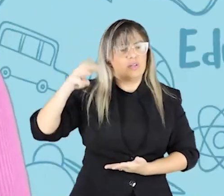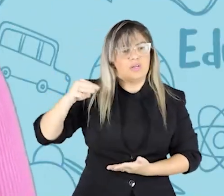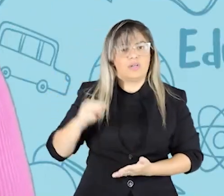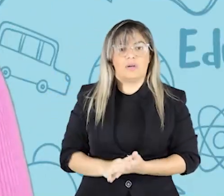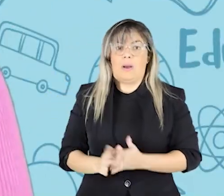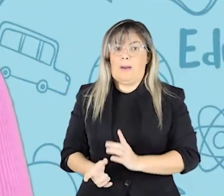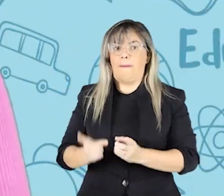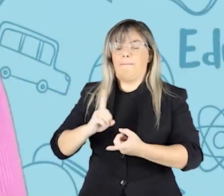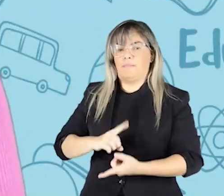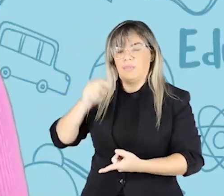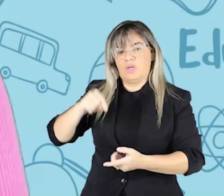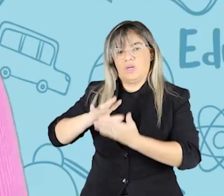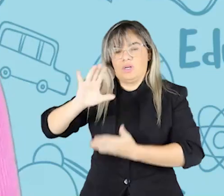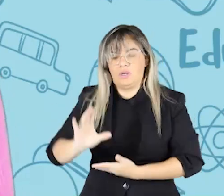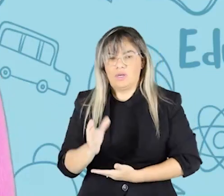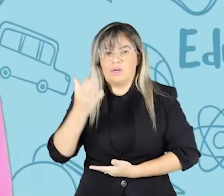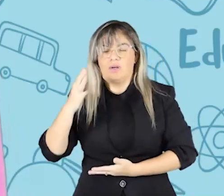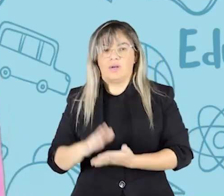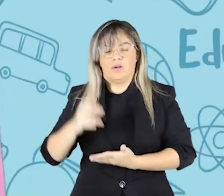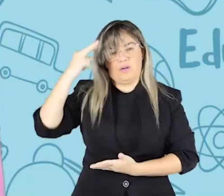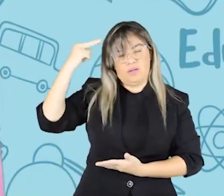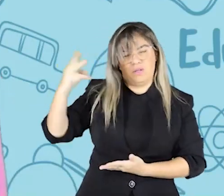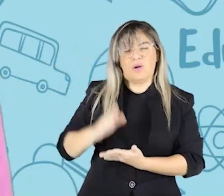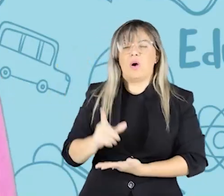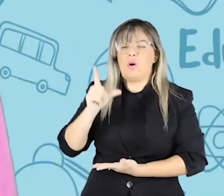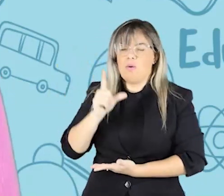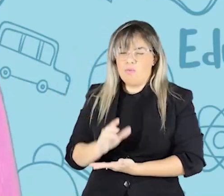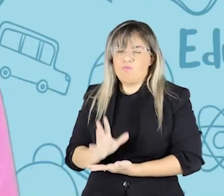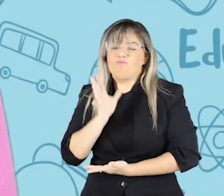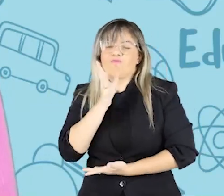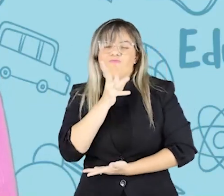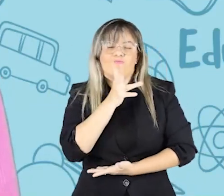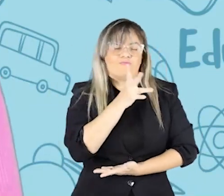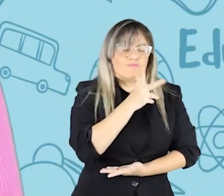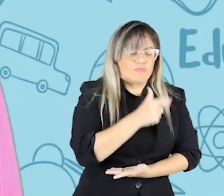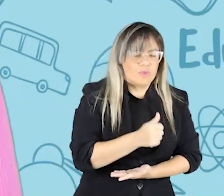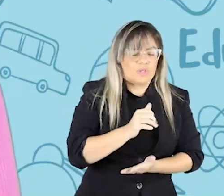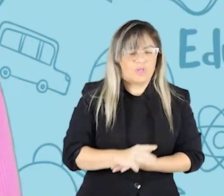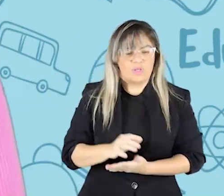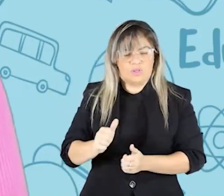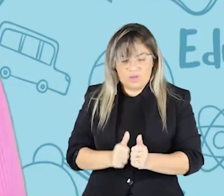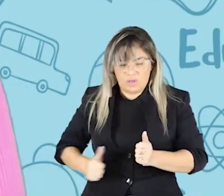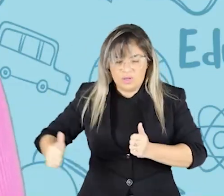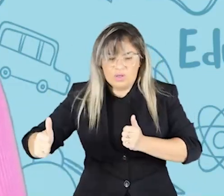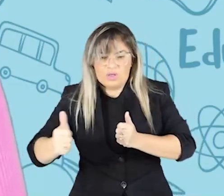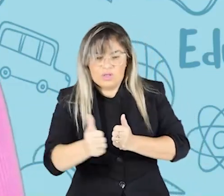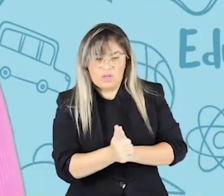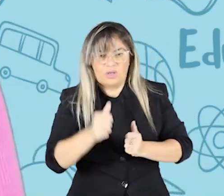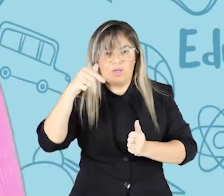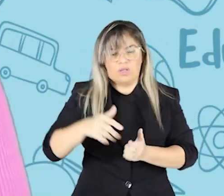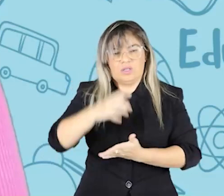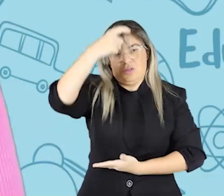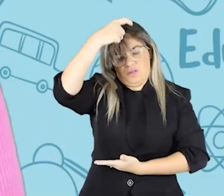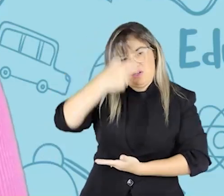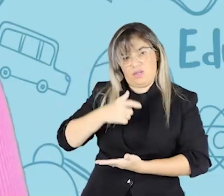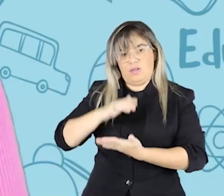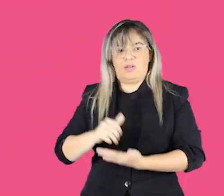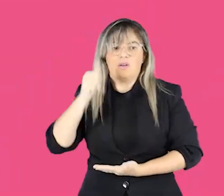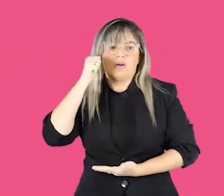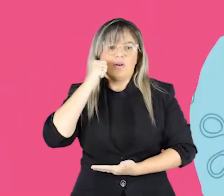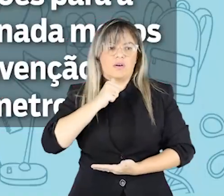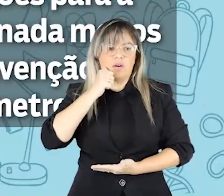pelo contrário. O que acontece é que a história demorou um pouco mais para dar o devido lugar de protagonistas às personagens